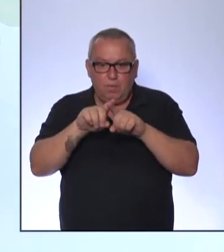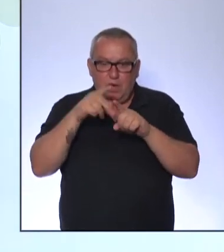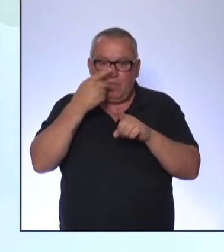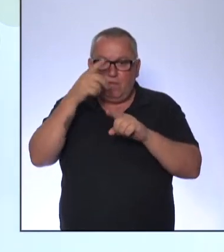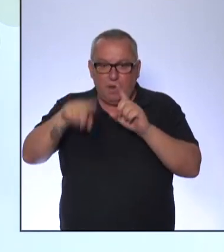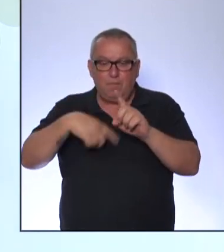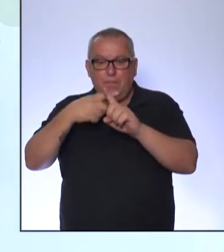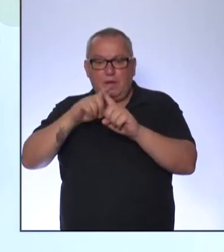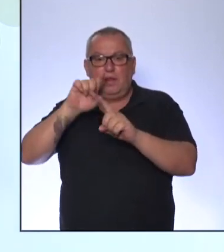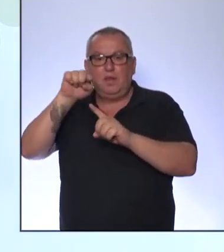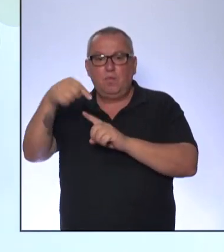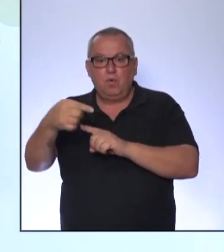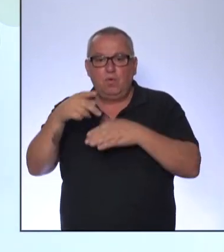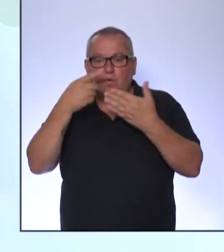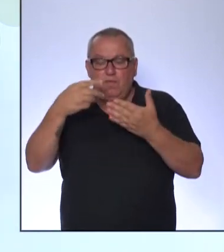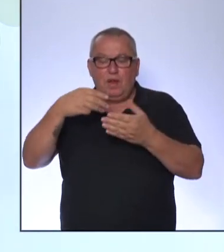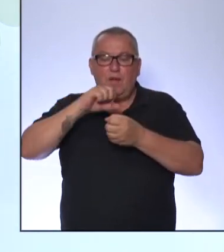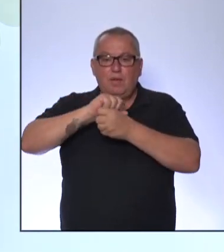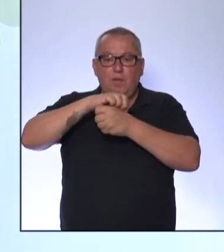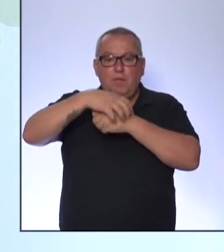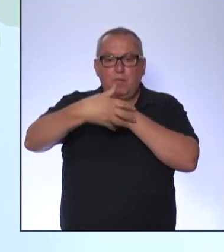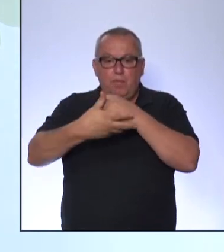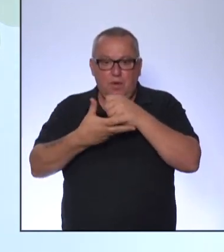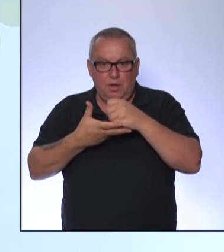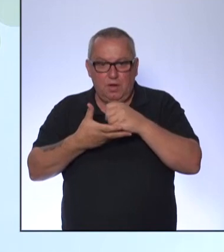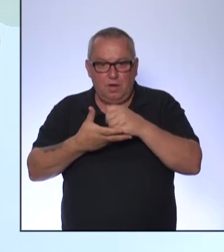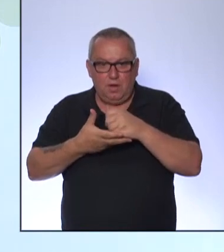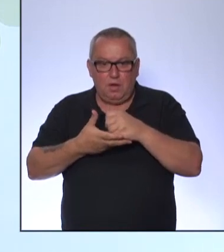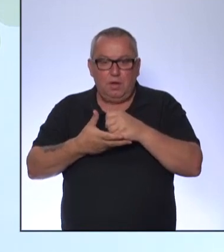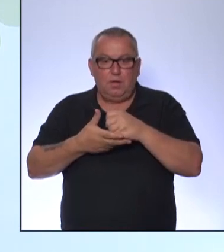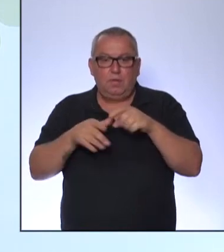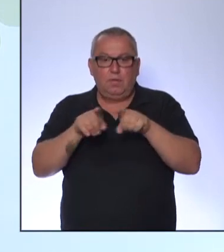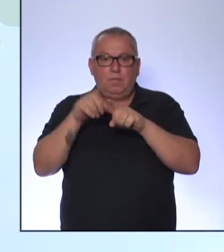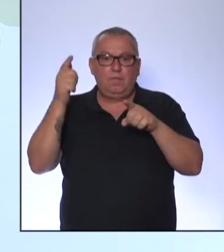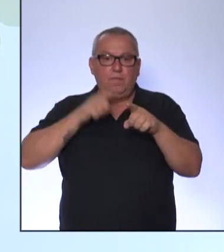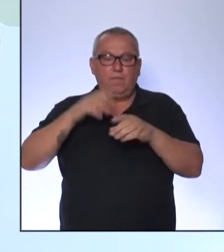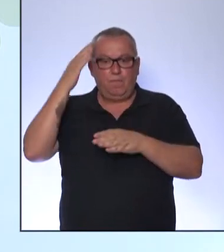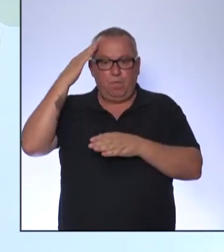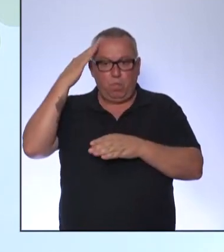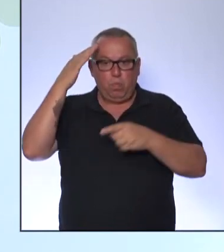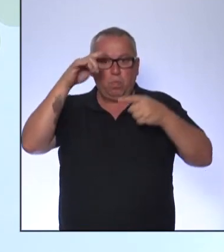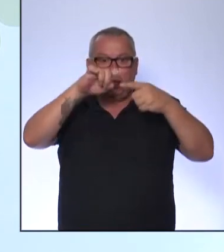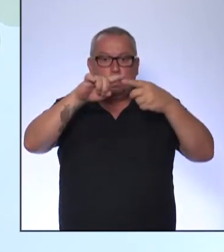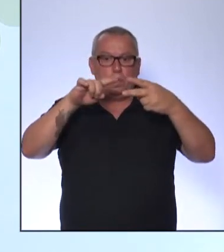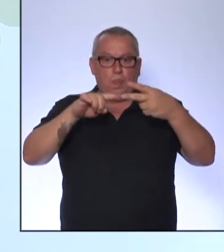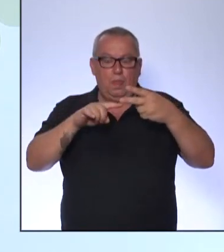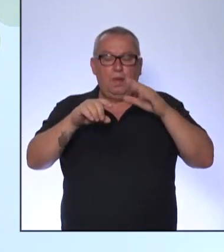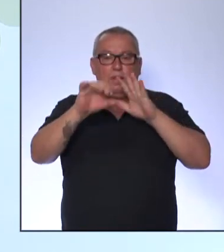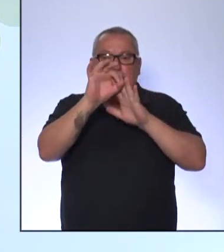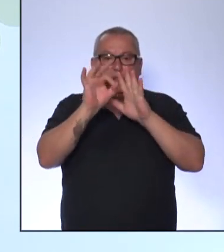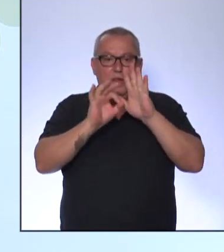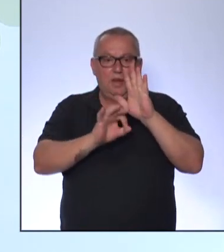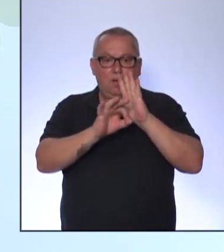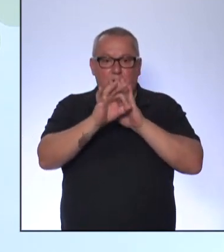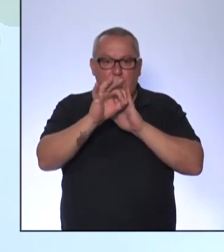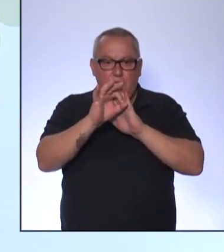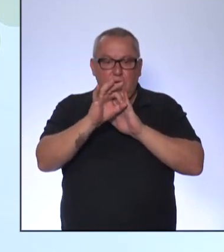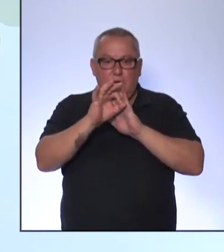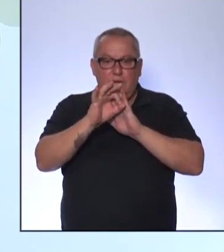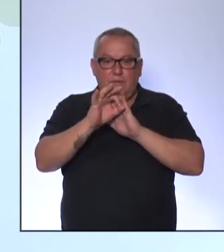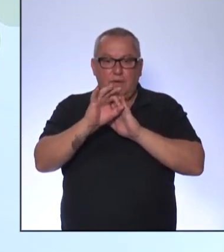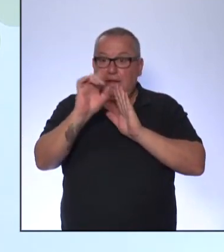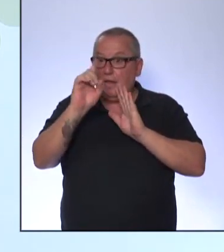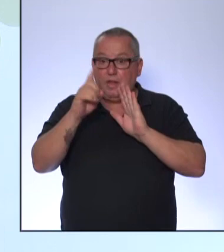mais para frente, quando a gente falar da membrana plasmática, tá bom? Então, a gente entendeu esses dois tipos celulares, entendemos que temos seres que